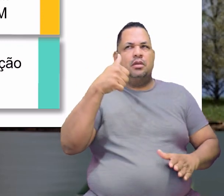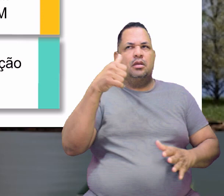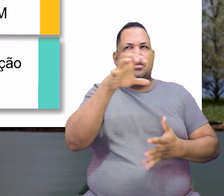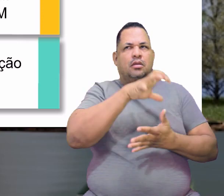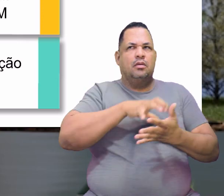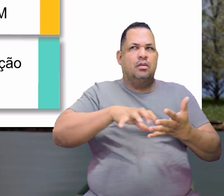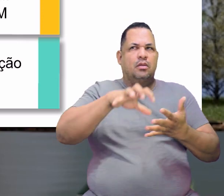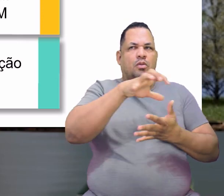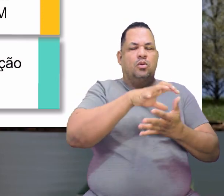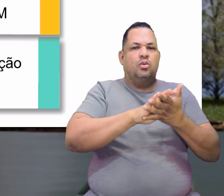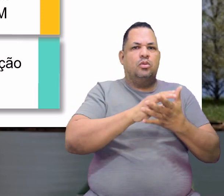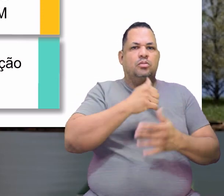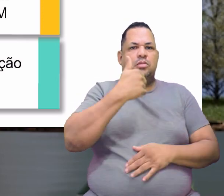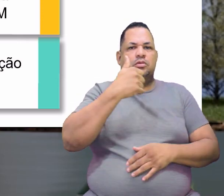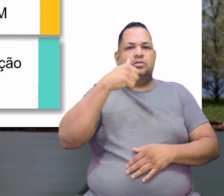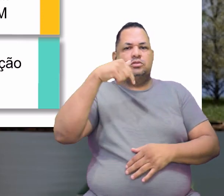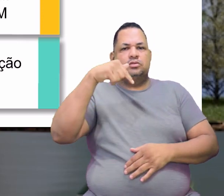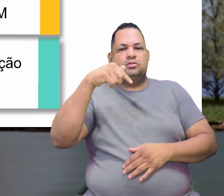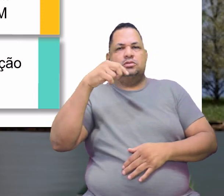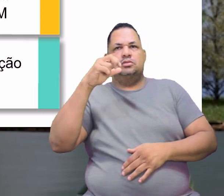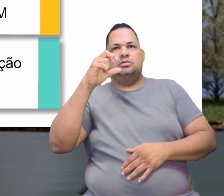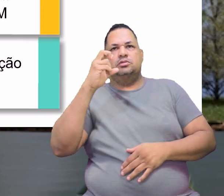1752, a segunda é de